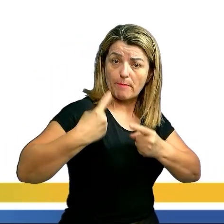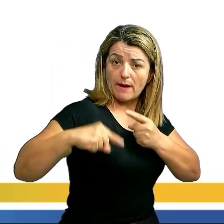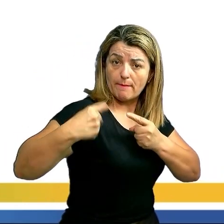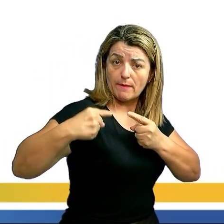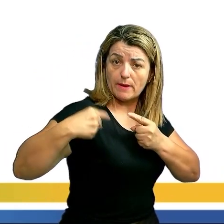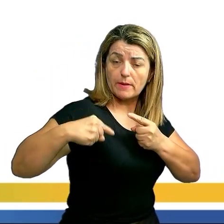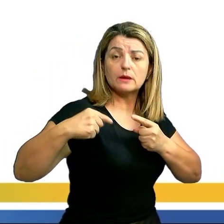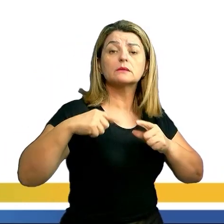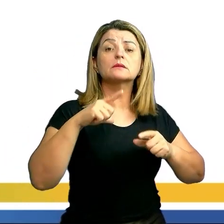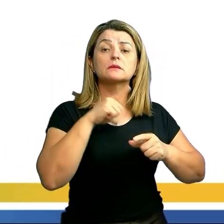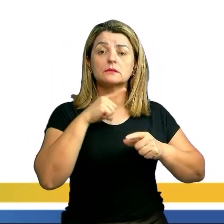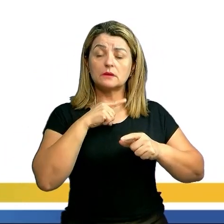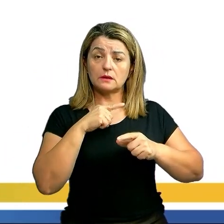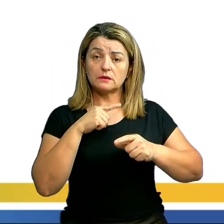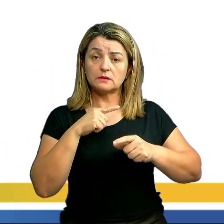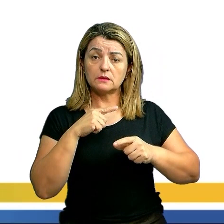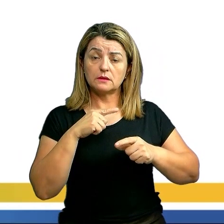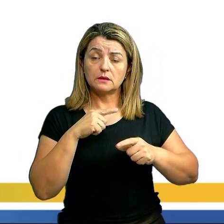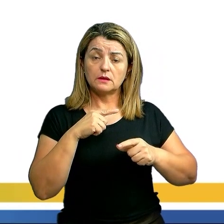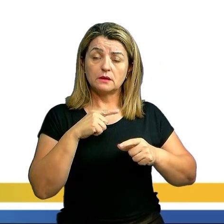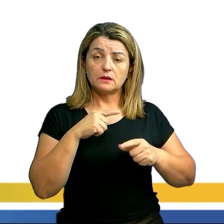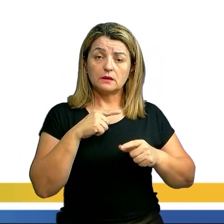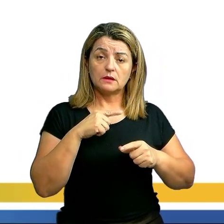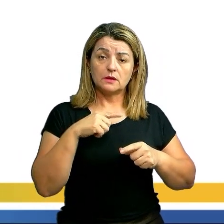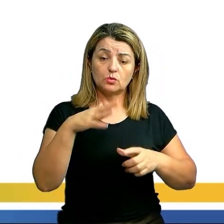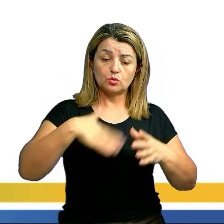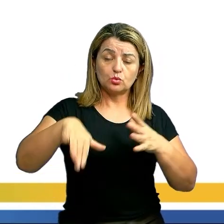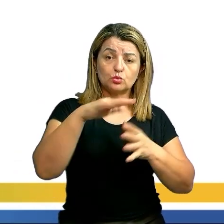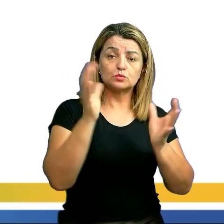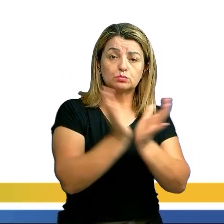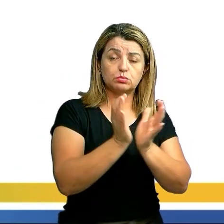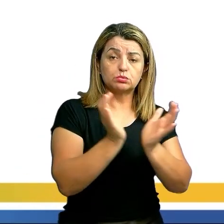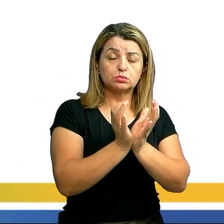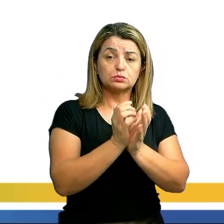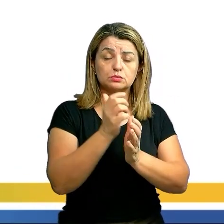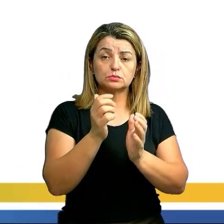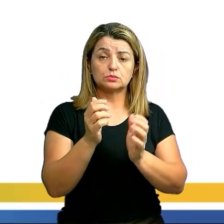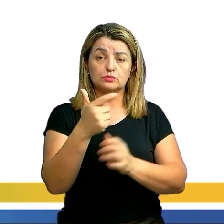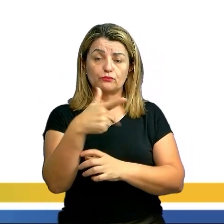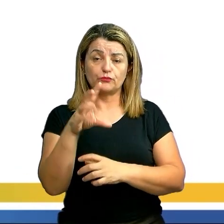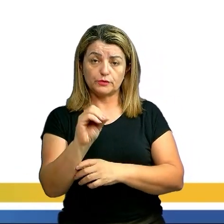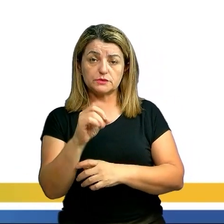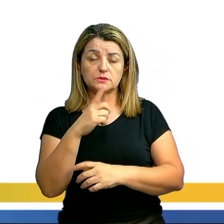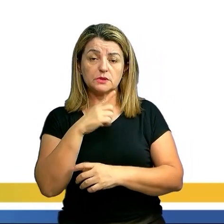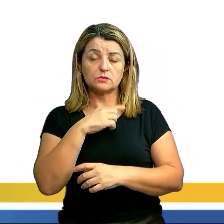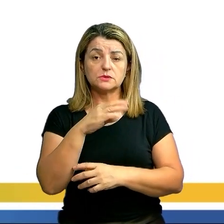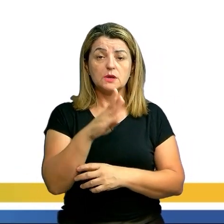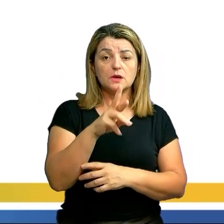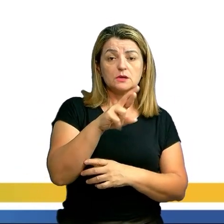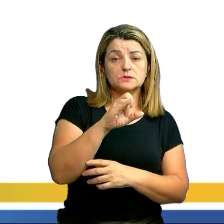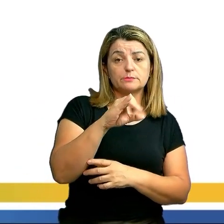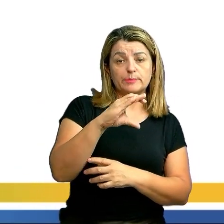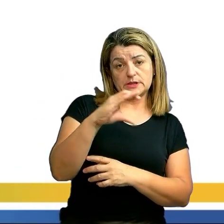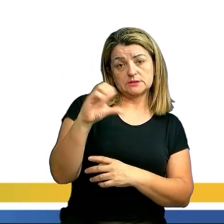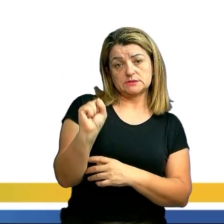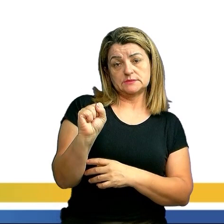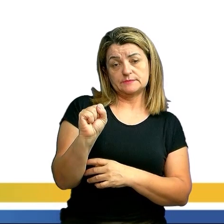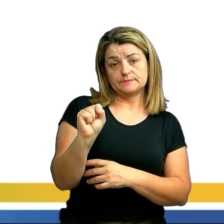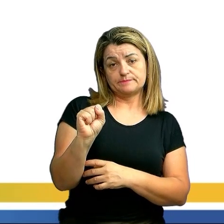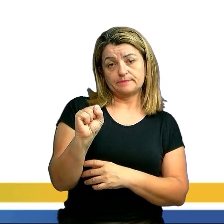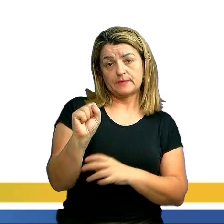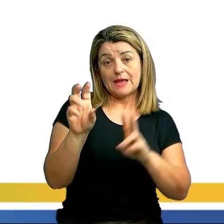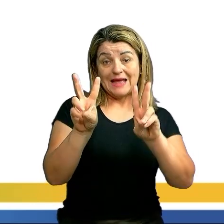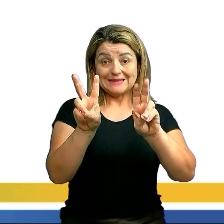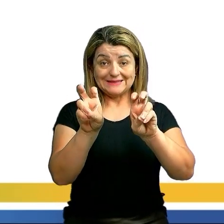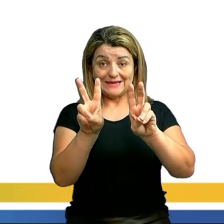consulta. Entre os países emergentes que formam o G20 estão os chamados BRICS, que nós já falamos sobre eles. Termo criado